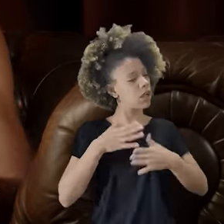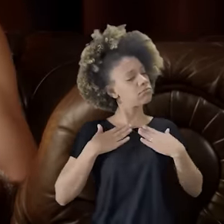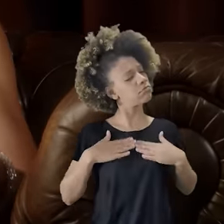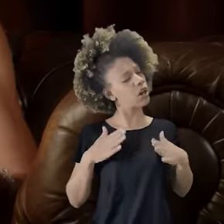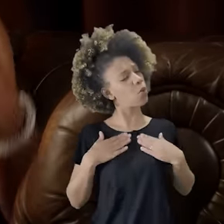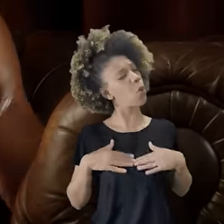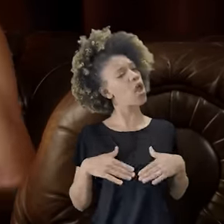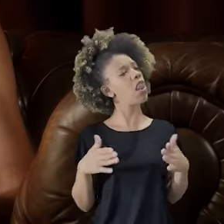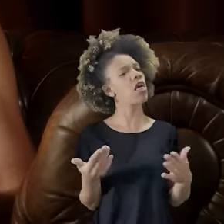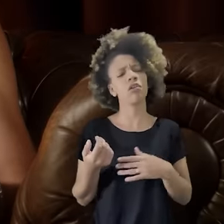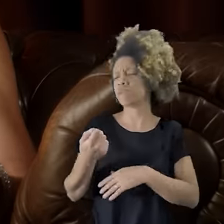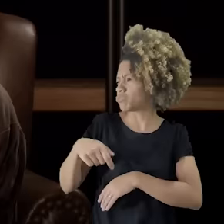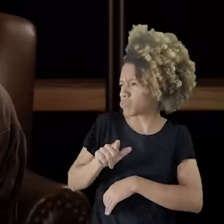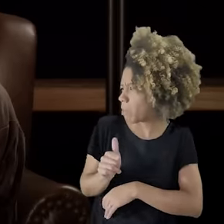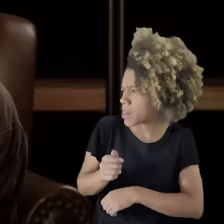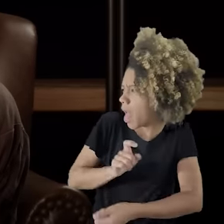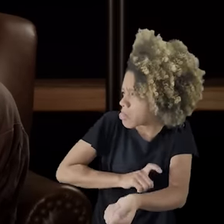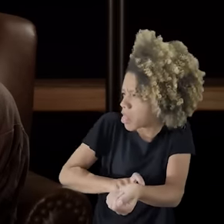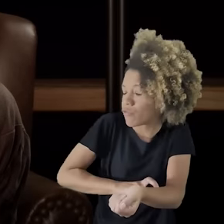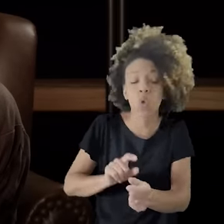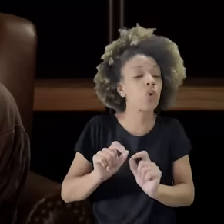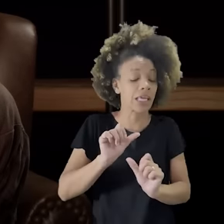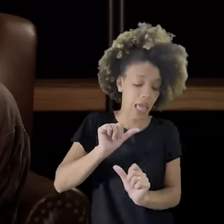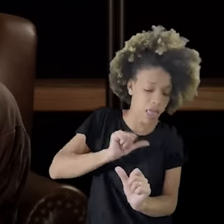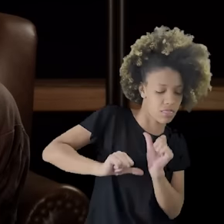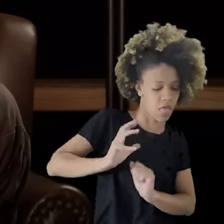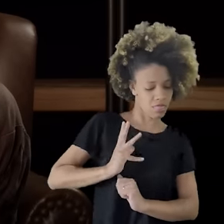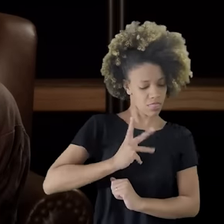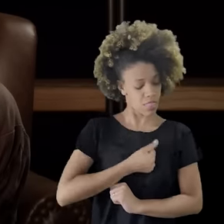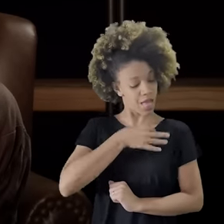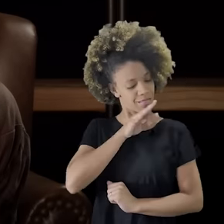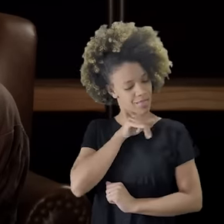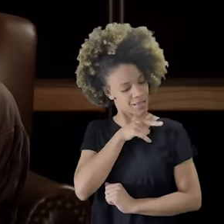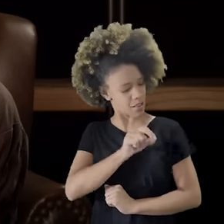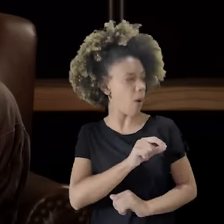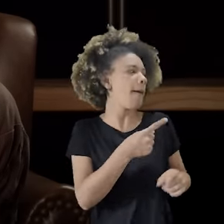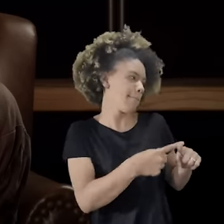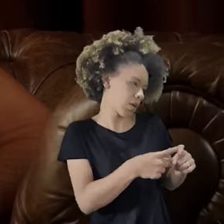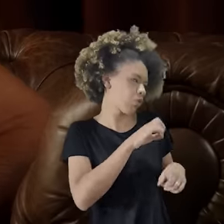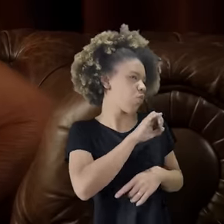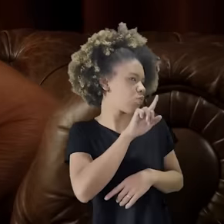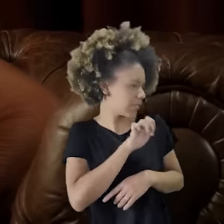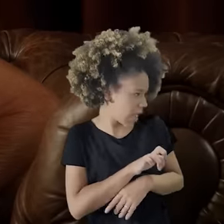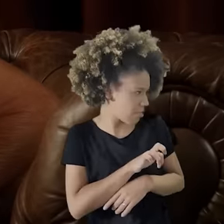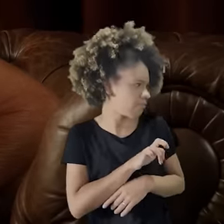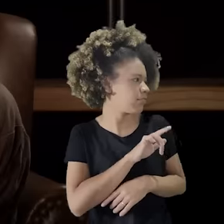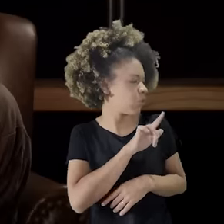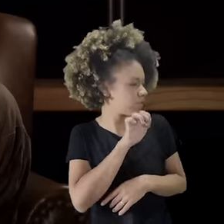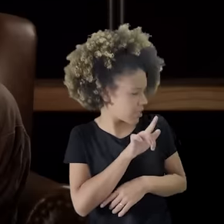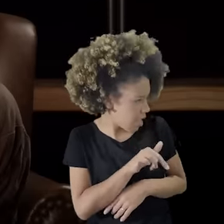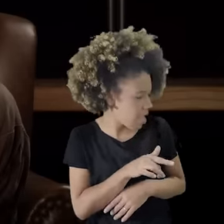sentir mais tranquila sem estar nervosa como que é a transição o que que é a transição explica pra gente assim porque o Zé estava lá